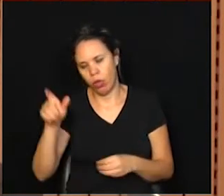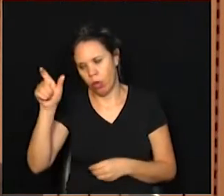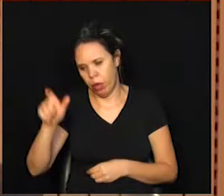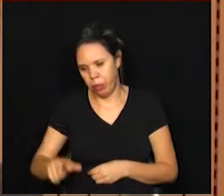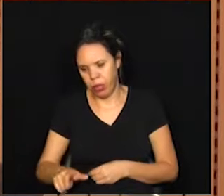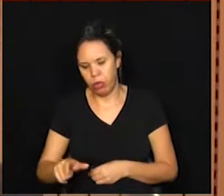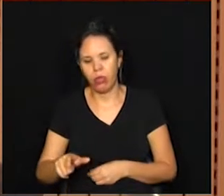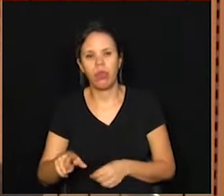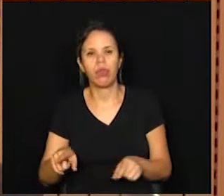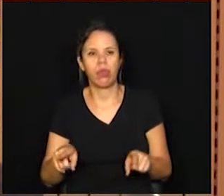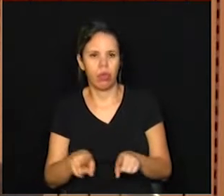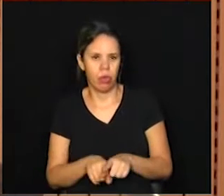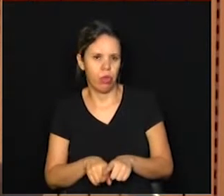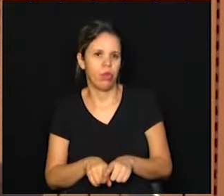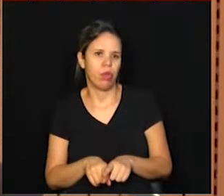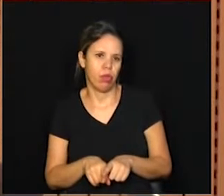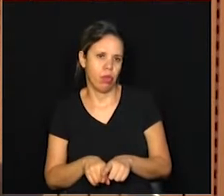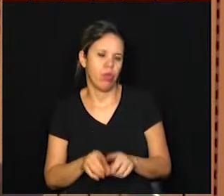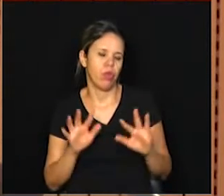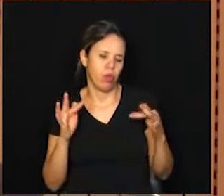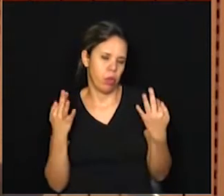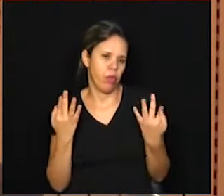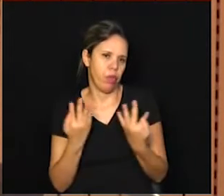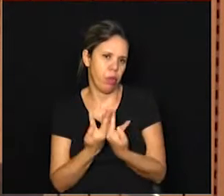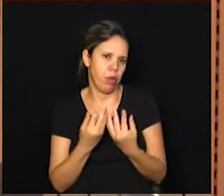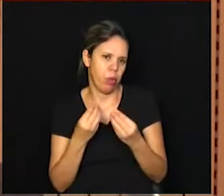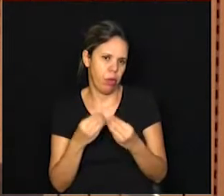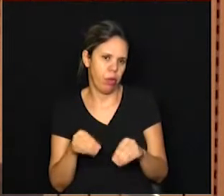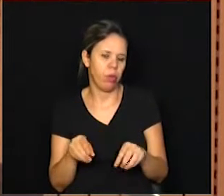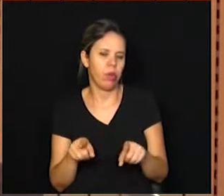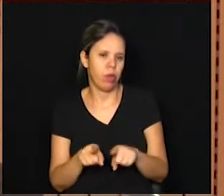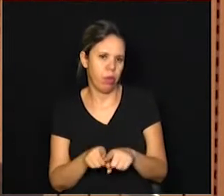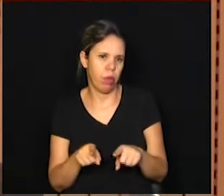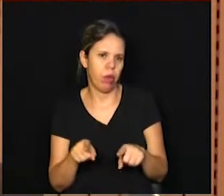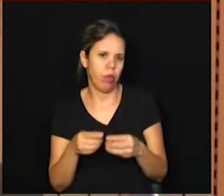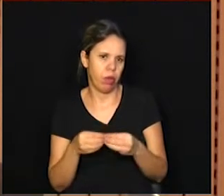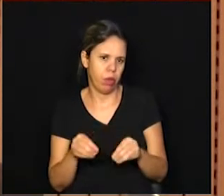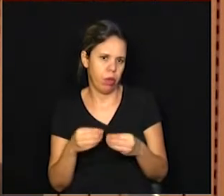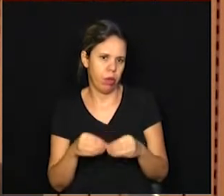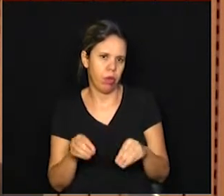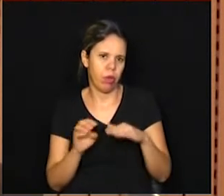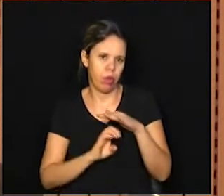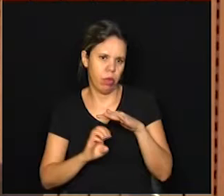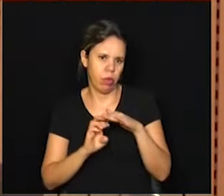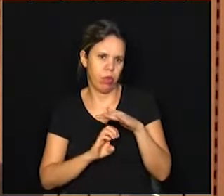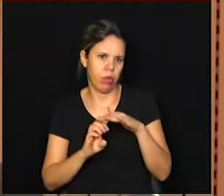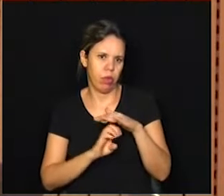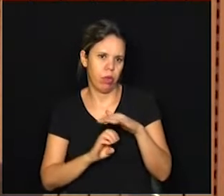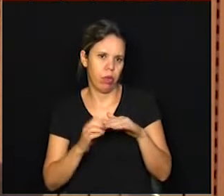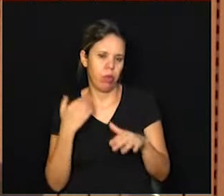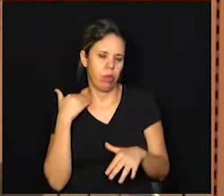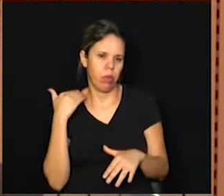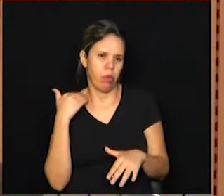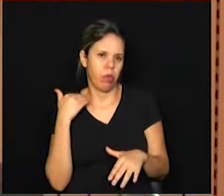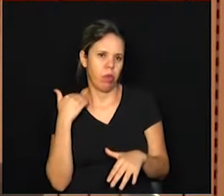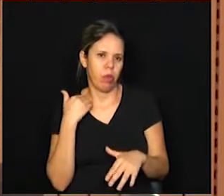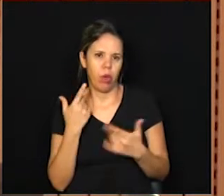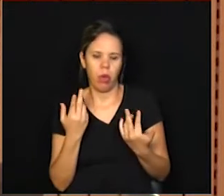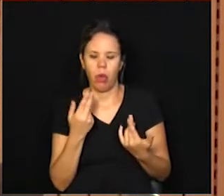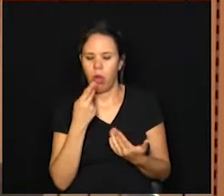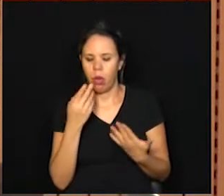física, não só comprometer uma família, mas como pode comprometer até uma instituição do tamanho dessa que eu